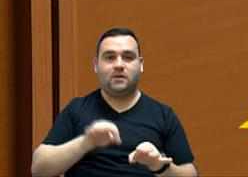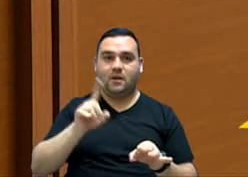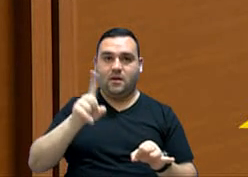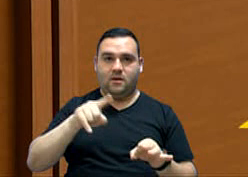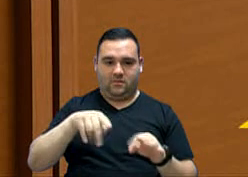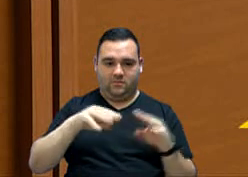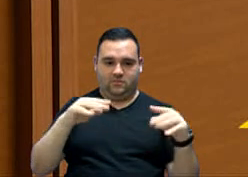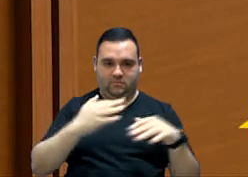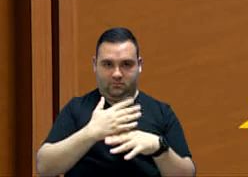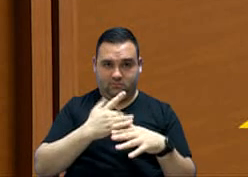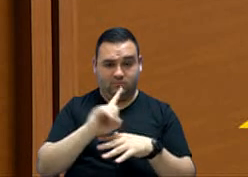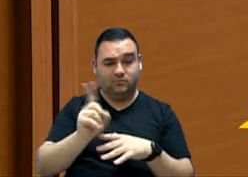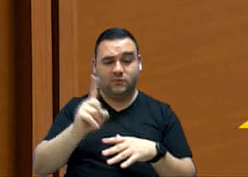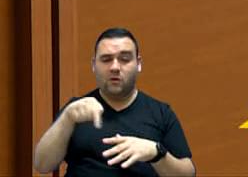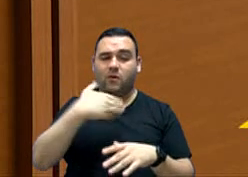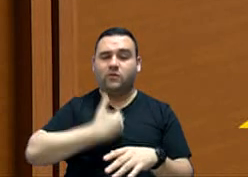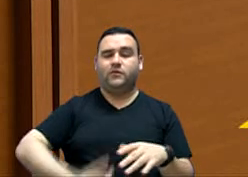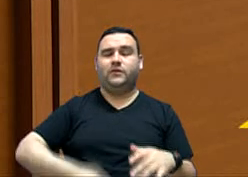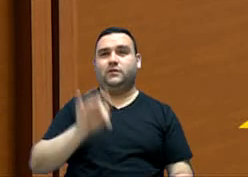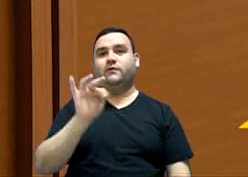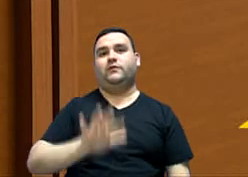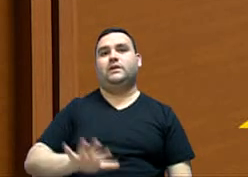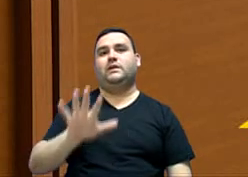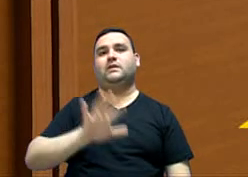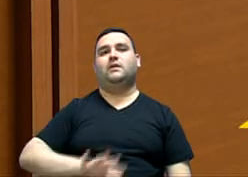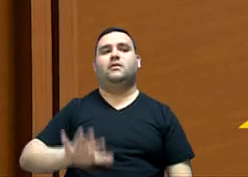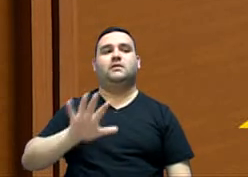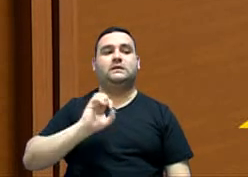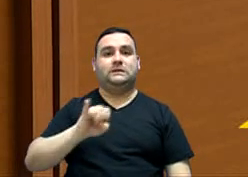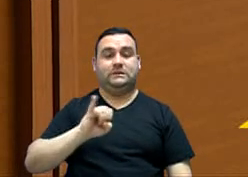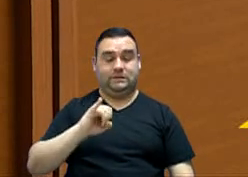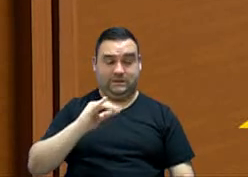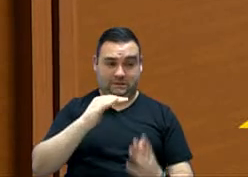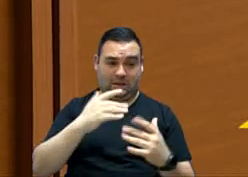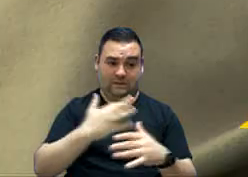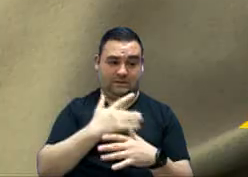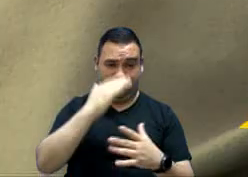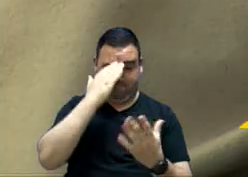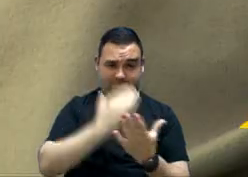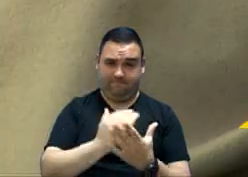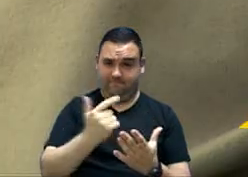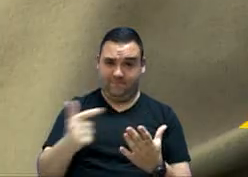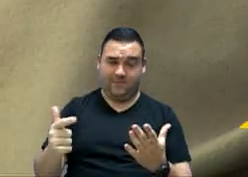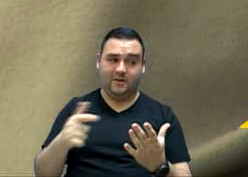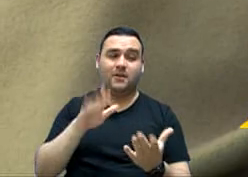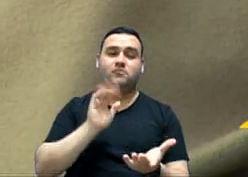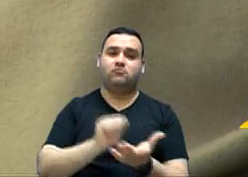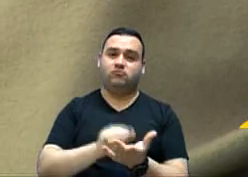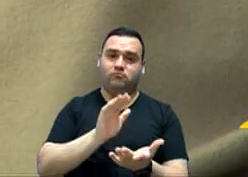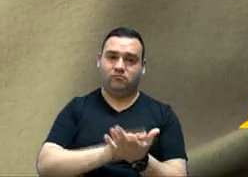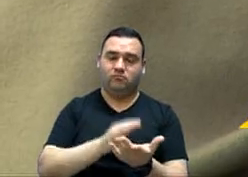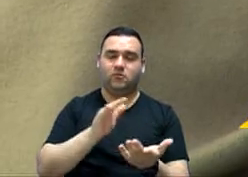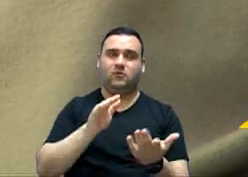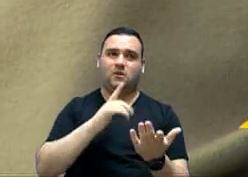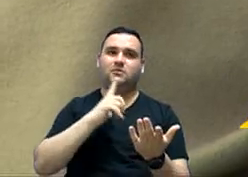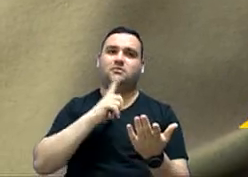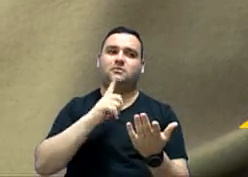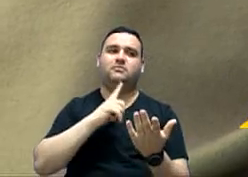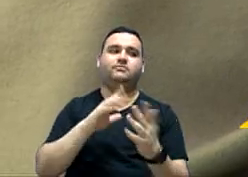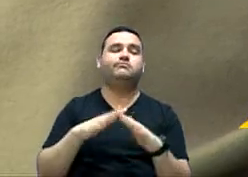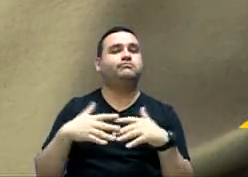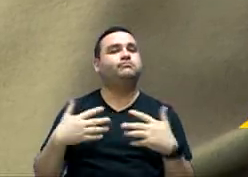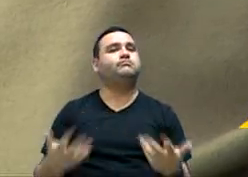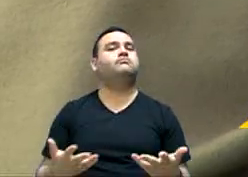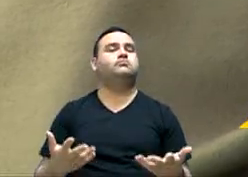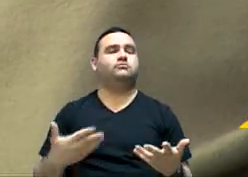é o município, é o governo federal. Se o município não cumprir, ele é multado, ele é autuado.